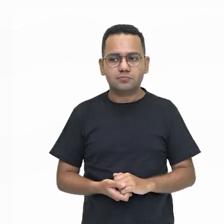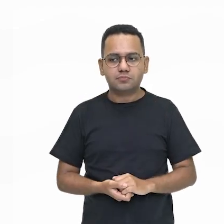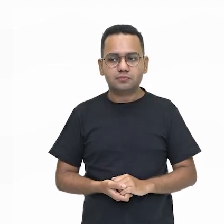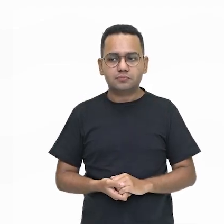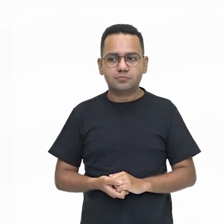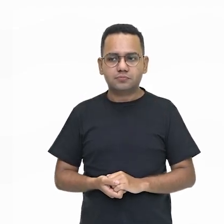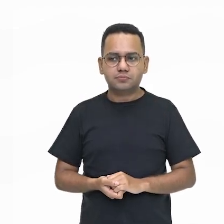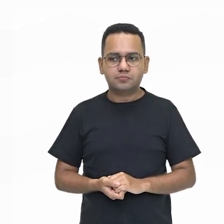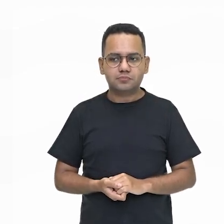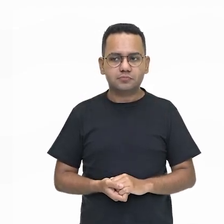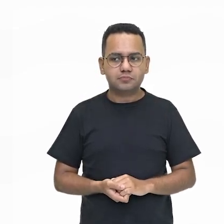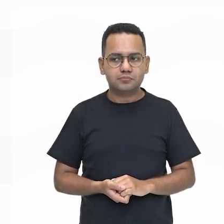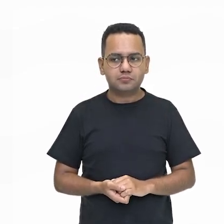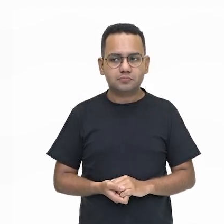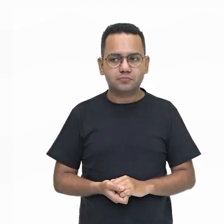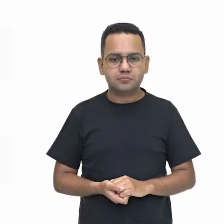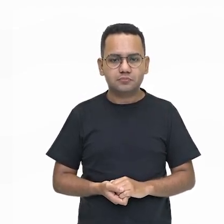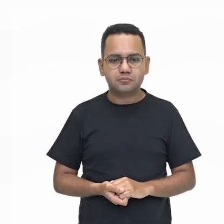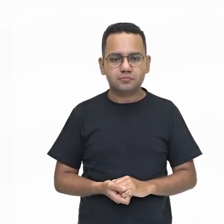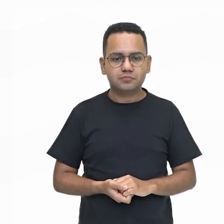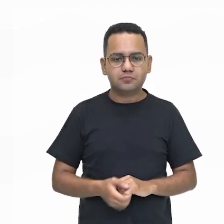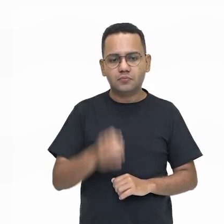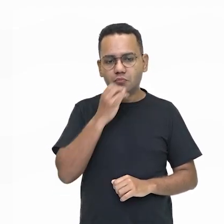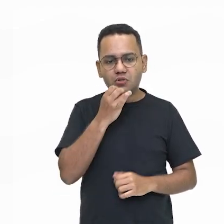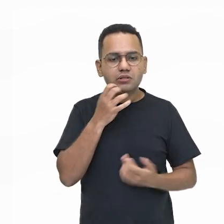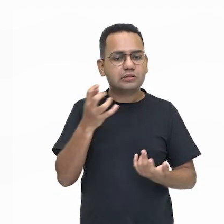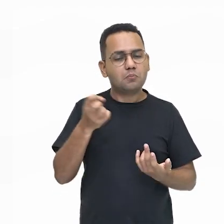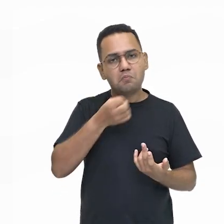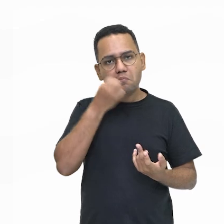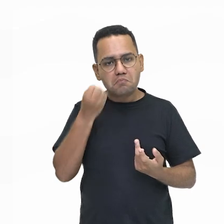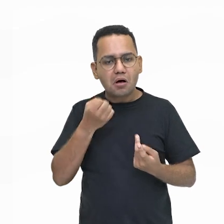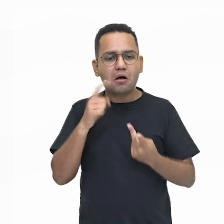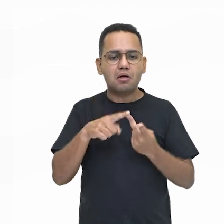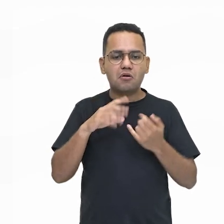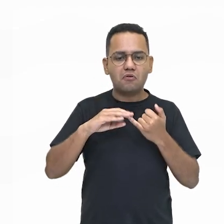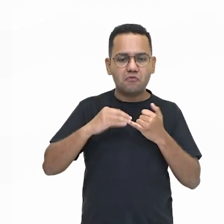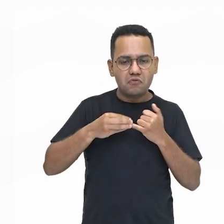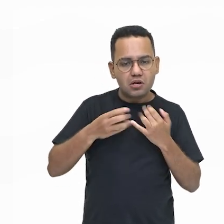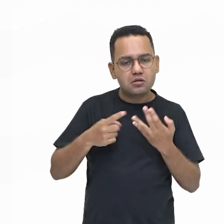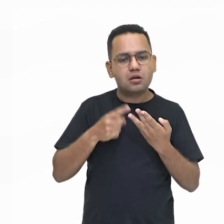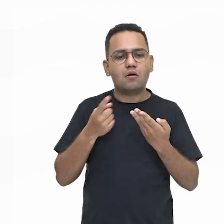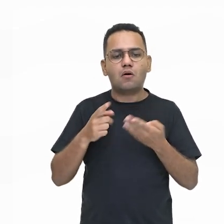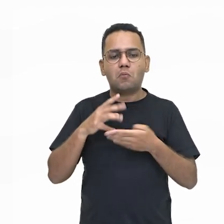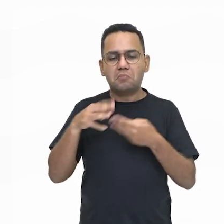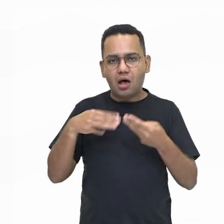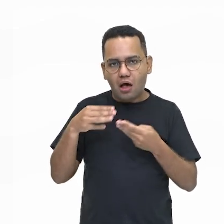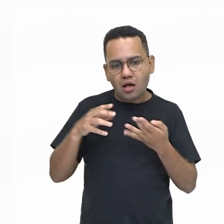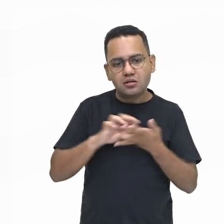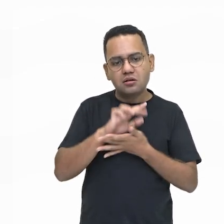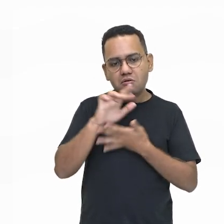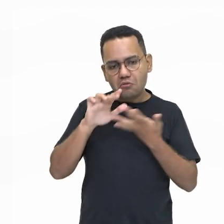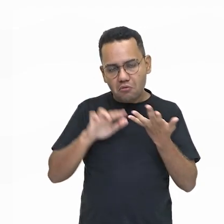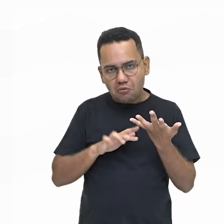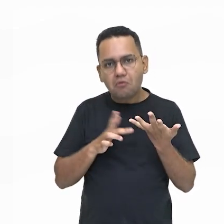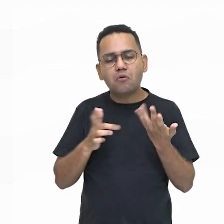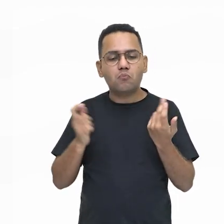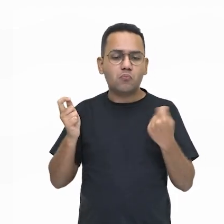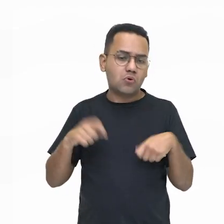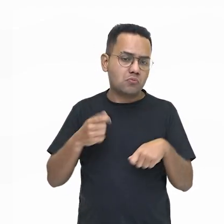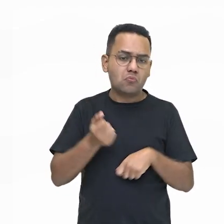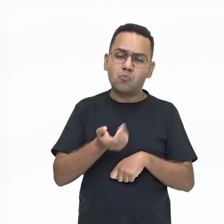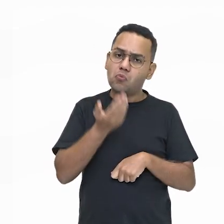quantidade. Então, por exemplo, pães, grãos, feijões, massas e outros amidos, né, você pode